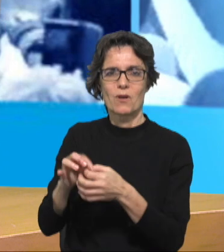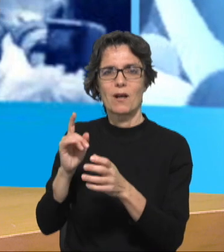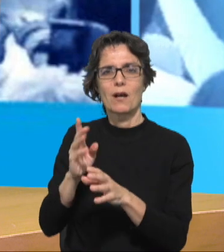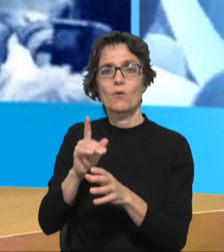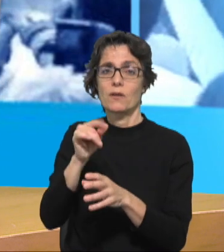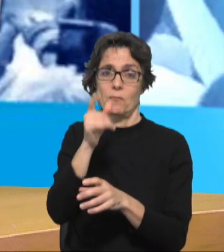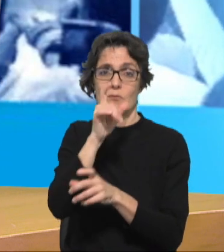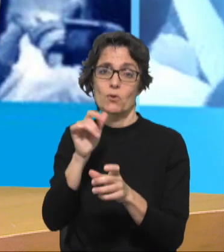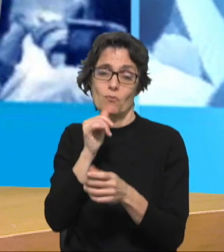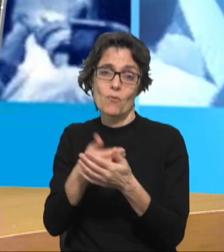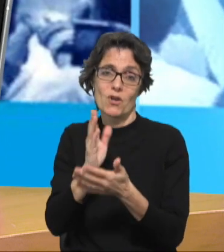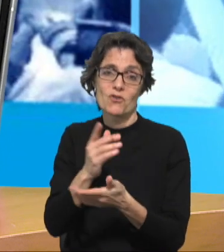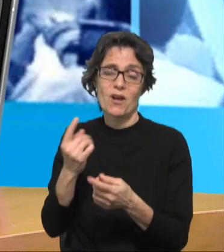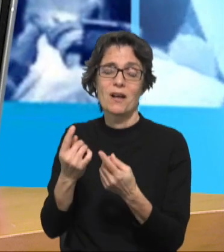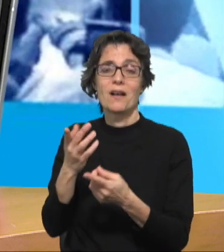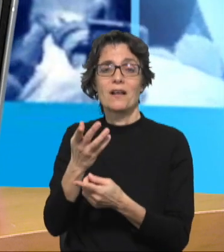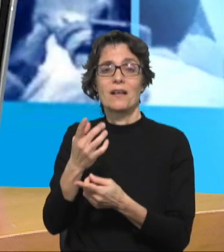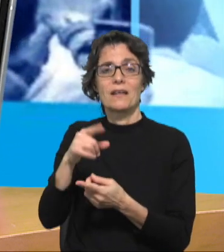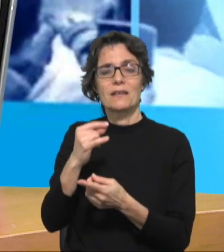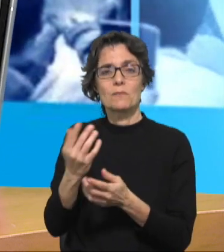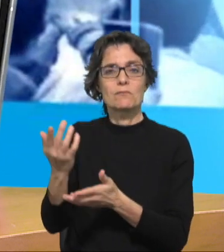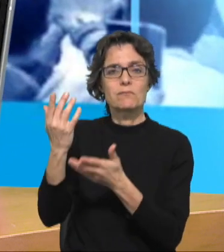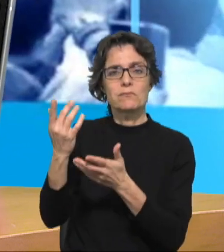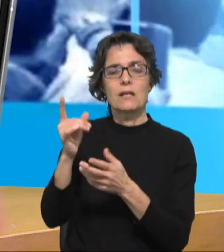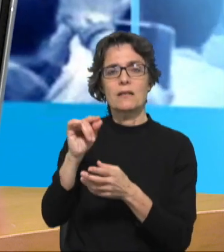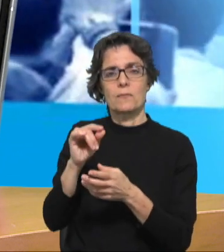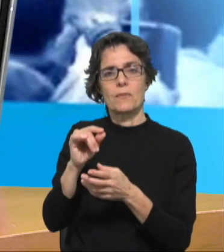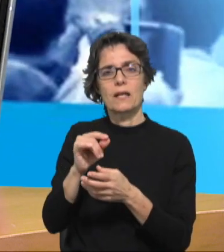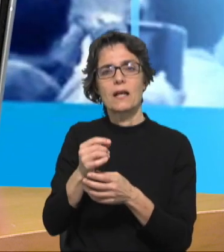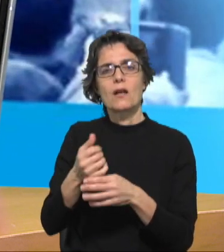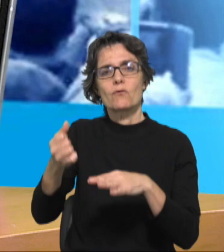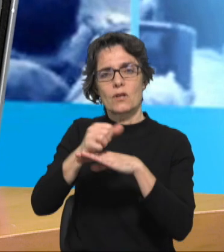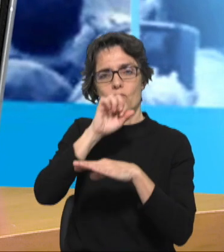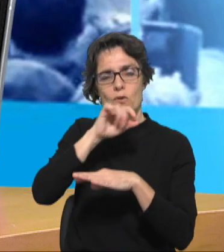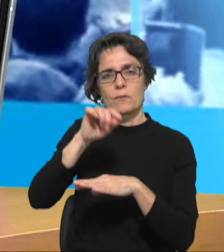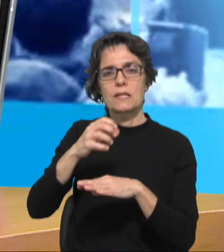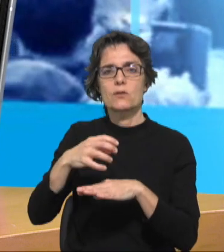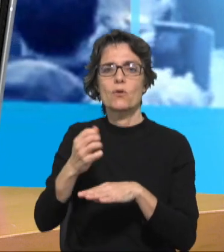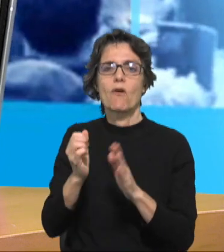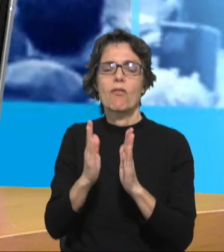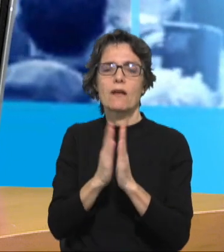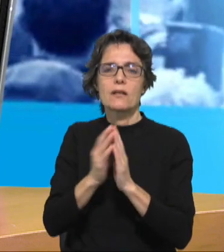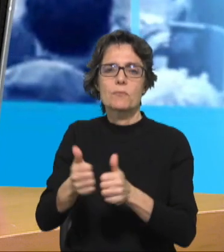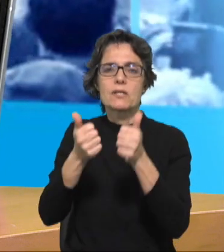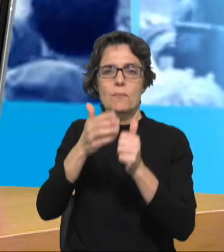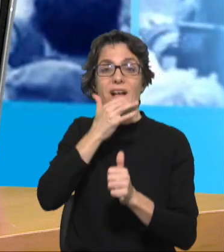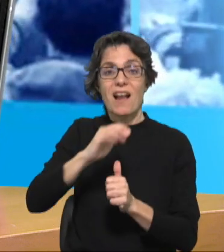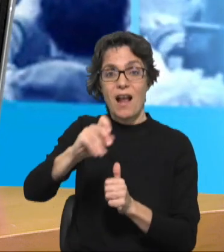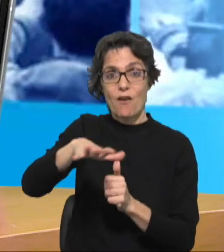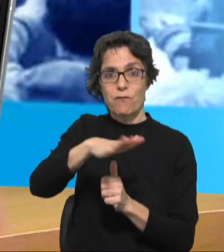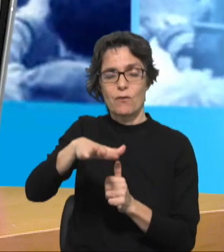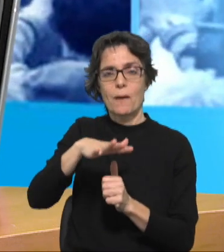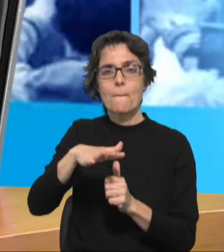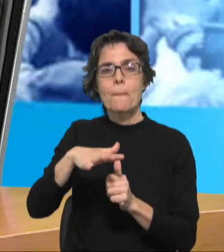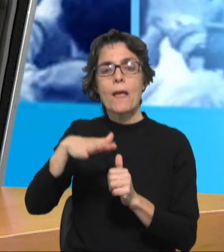Depois teremos um convívio e depois inauguraremos na Galeria dos Arcebispos, fica mesmo na Catedral de Évora. É uma galeria, já percebi que é uma galeria